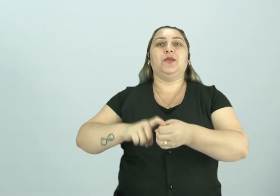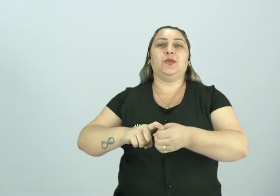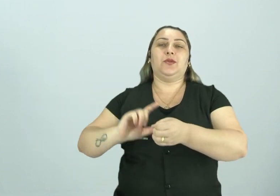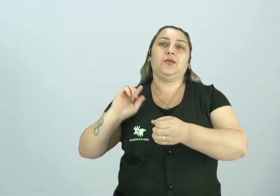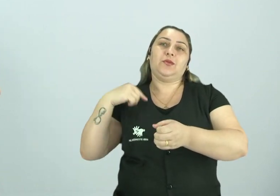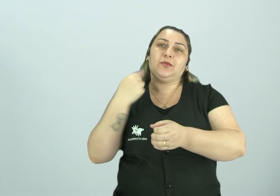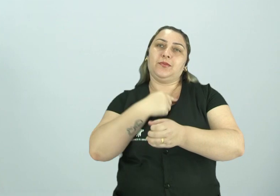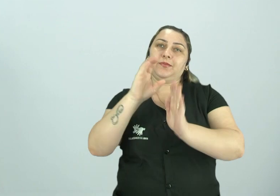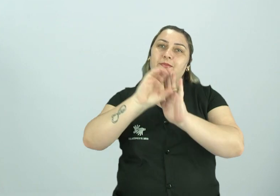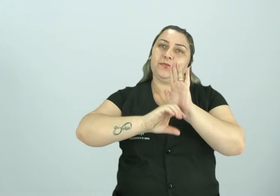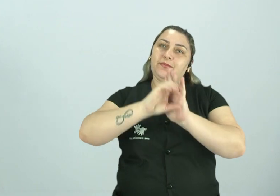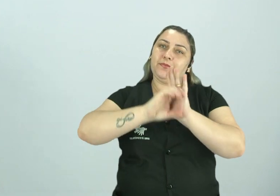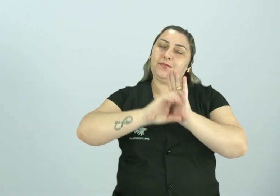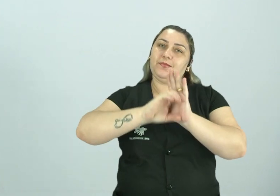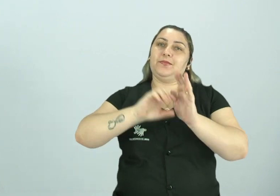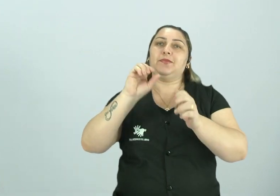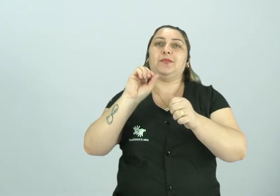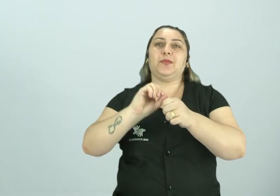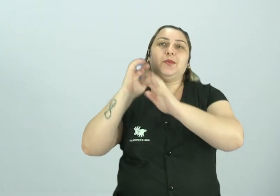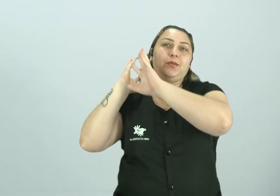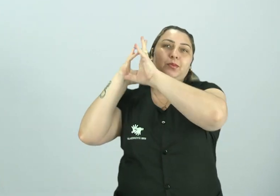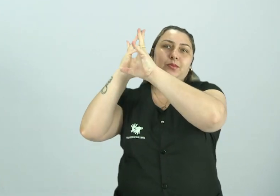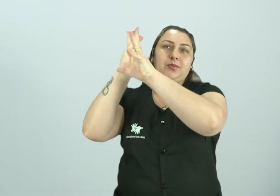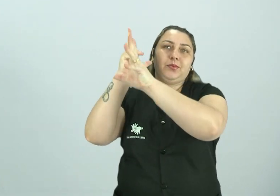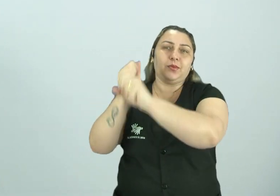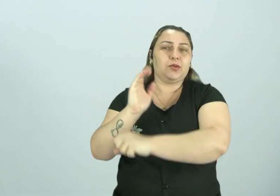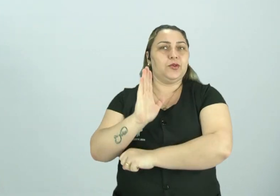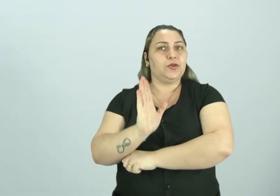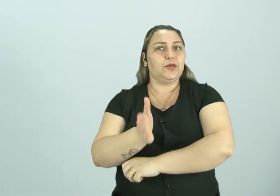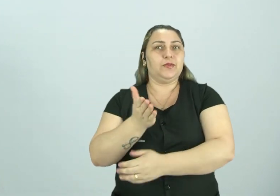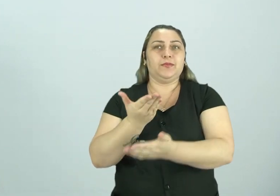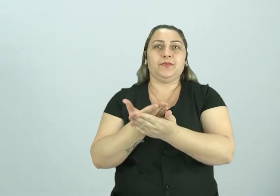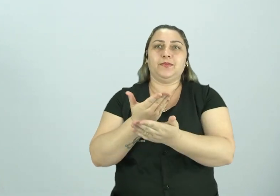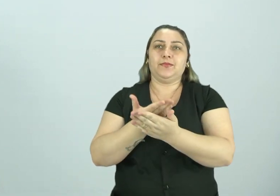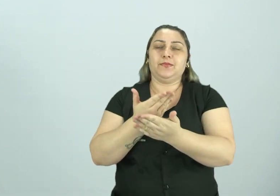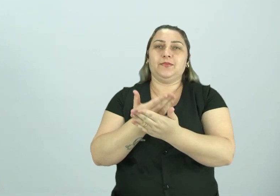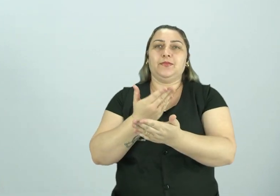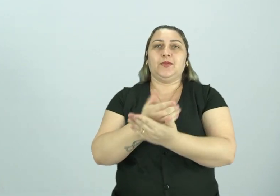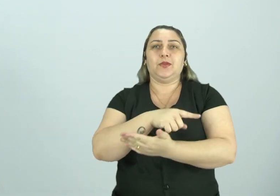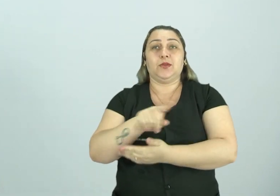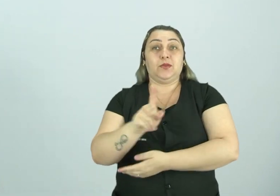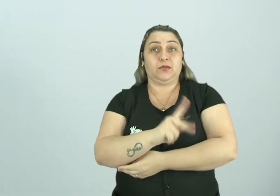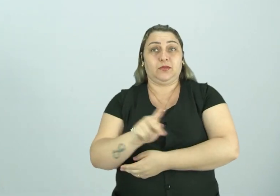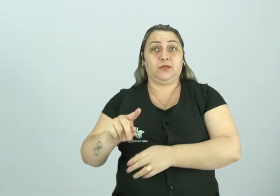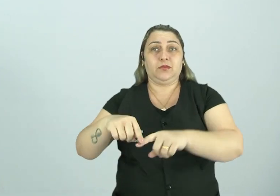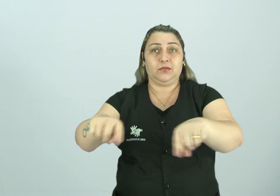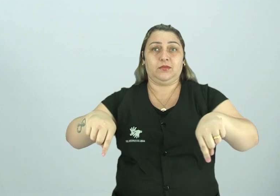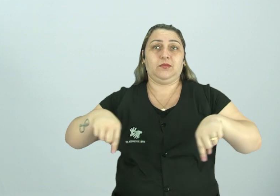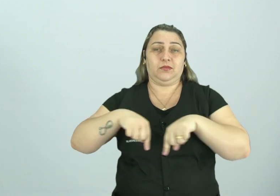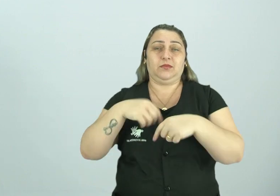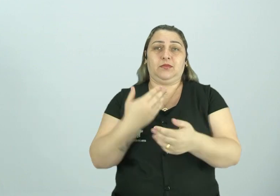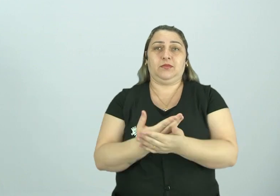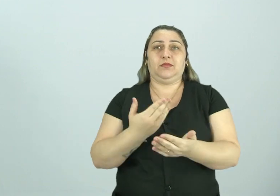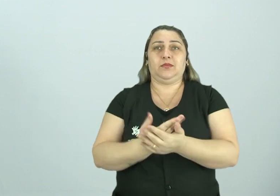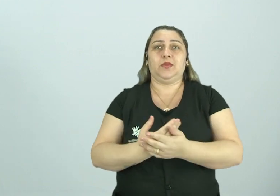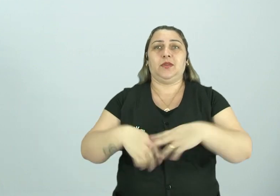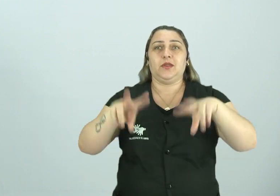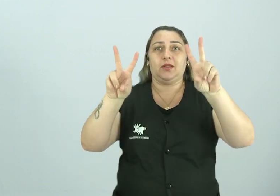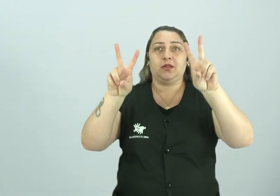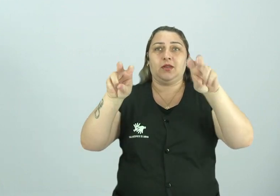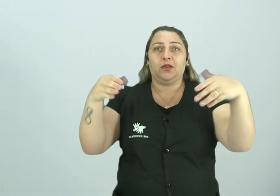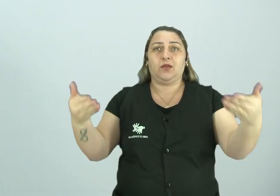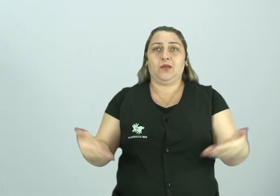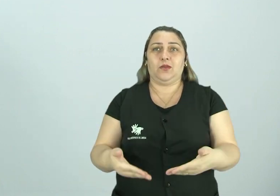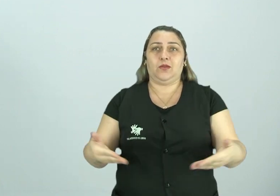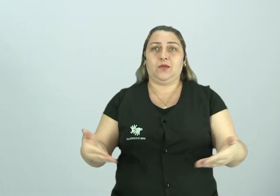conteúdos, talvez fazer um reforço daquilo que você já estudou com os seus professores. E o nosso assunto de hoje